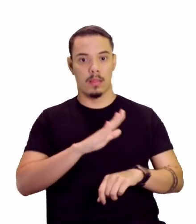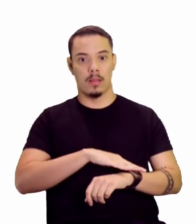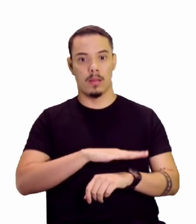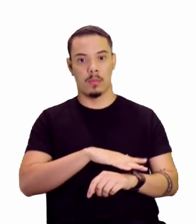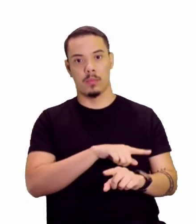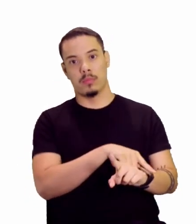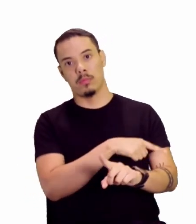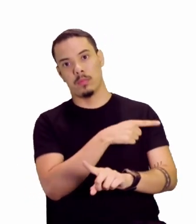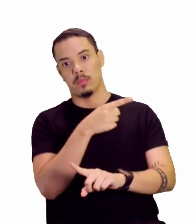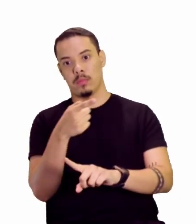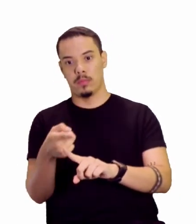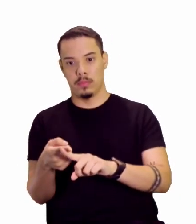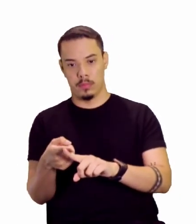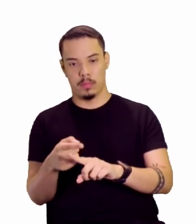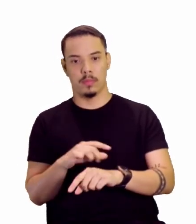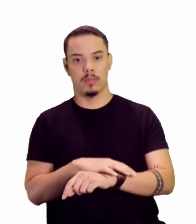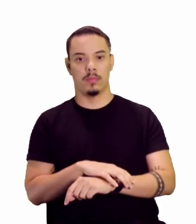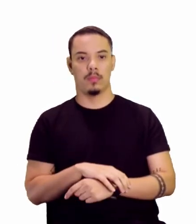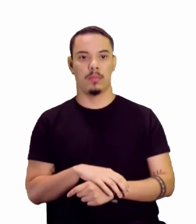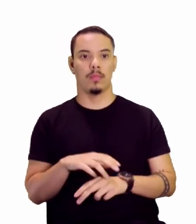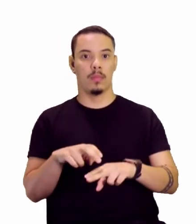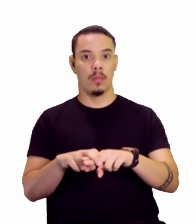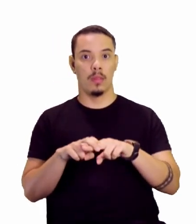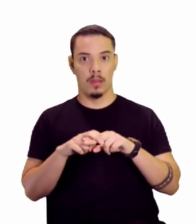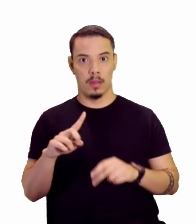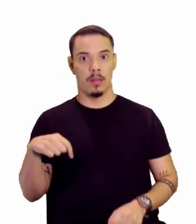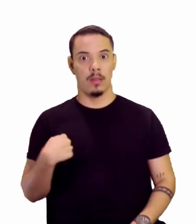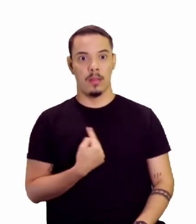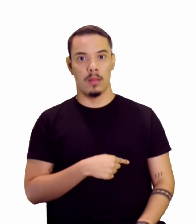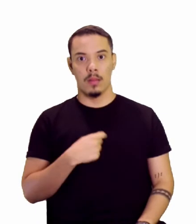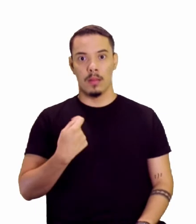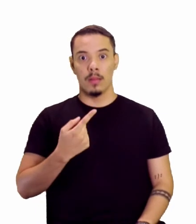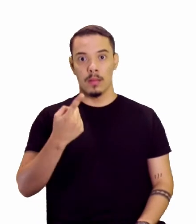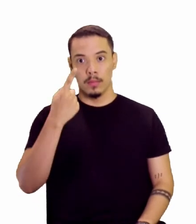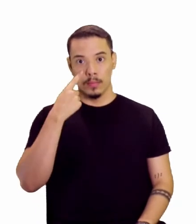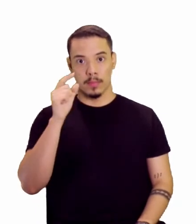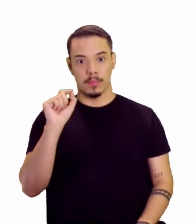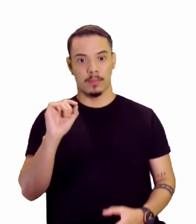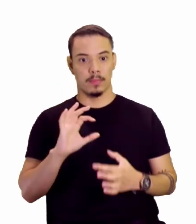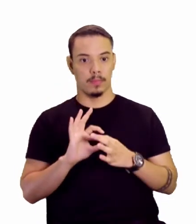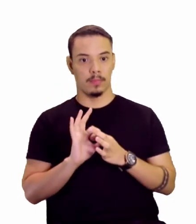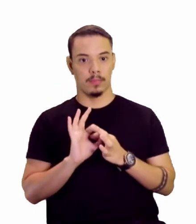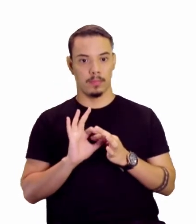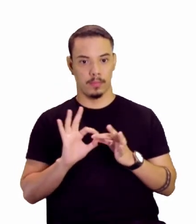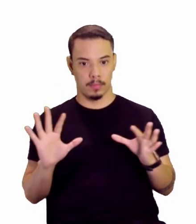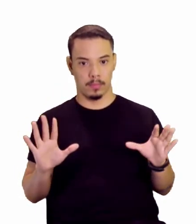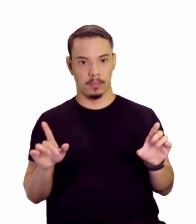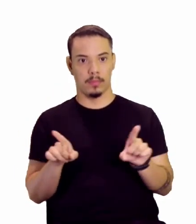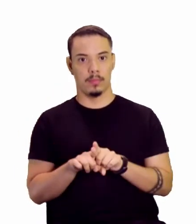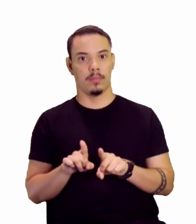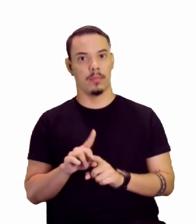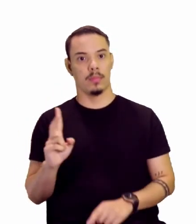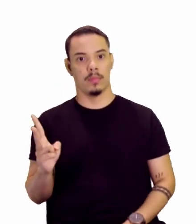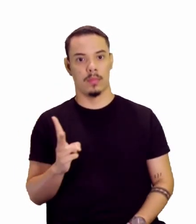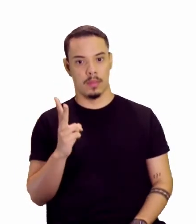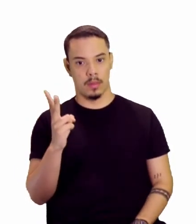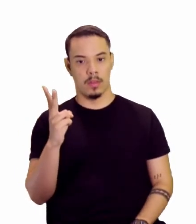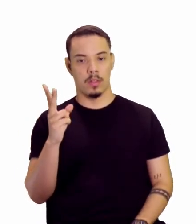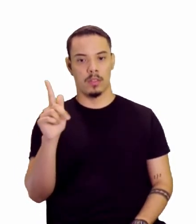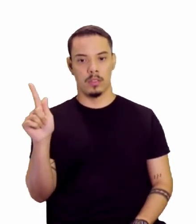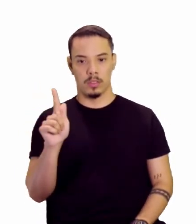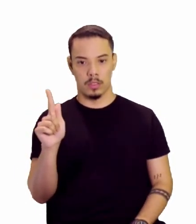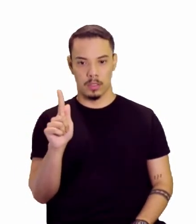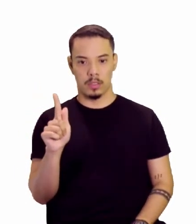né? Então, pessoal, nós temos que ver o que aqui, ó? Queda livre, sujeita ao valor de G, essa velocidade